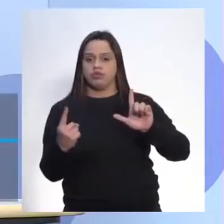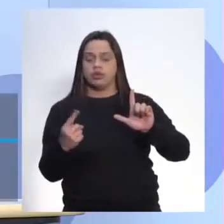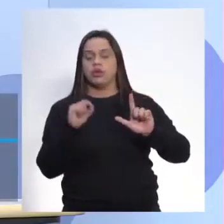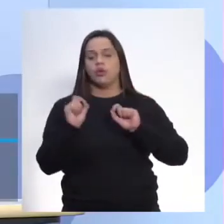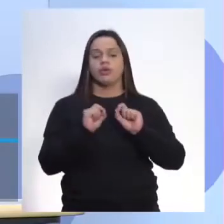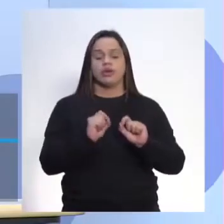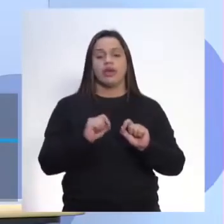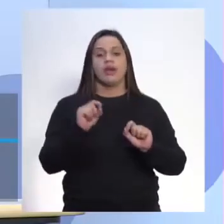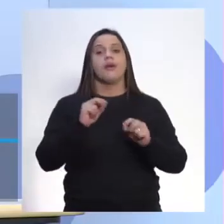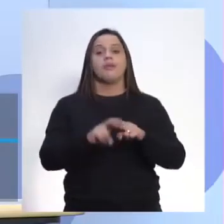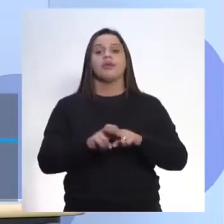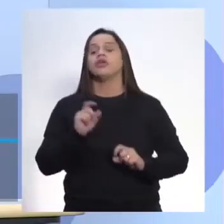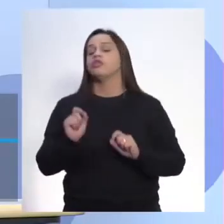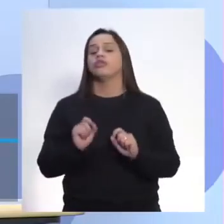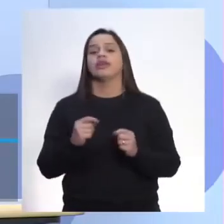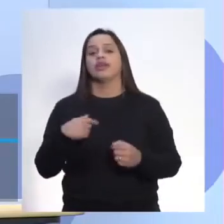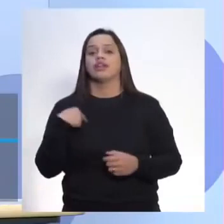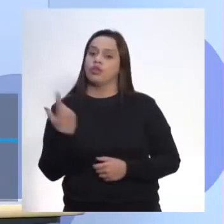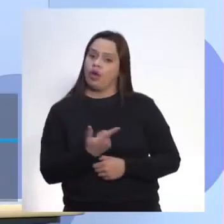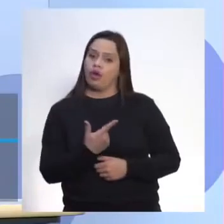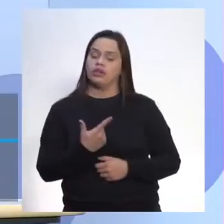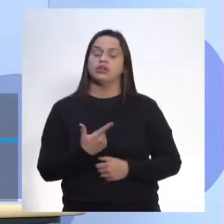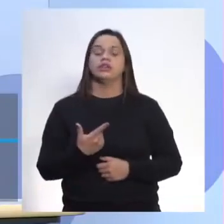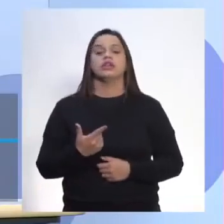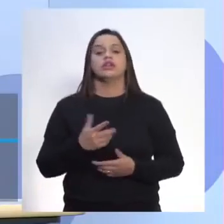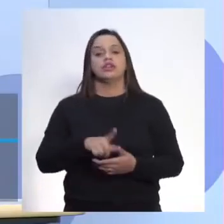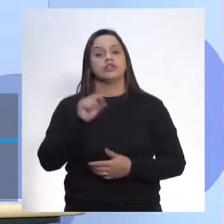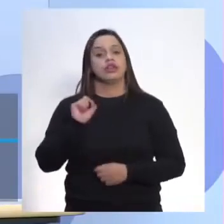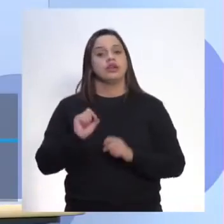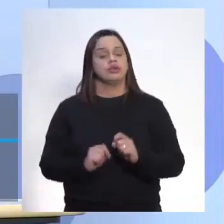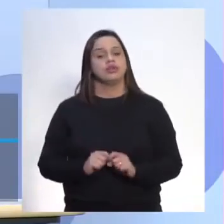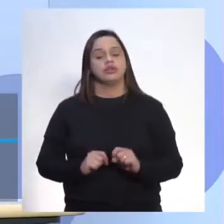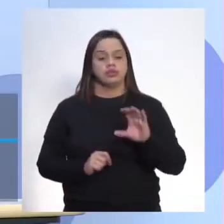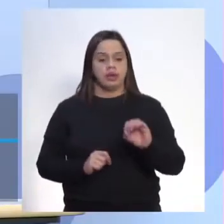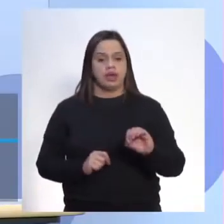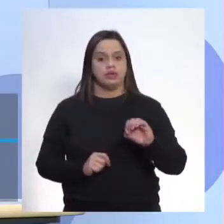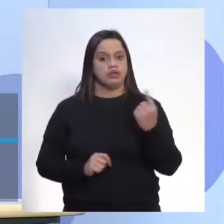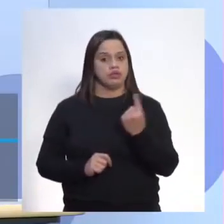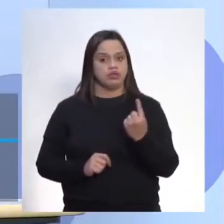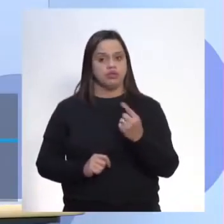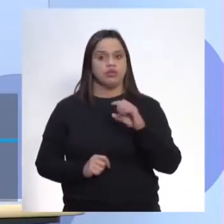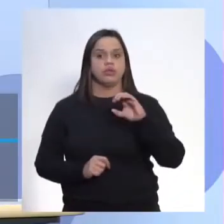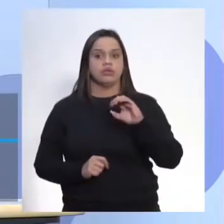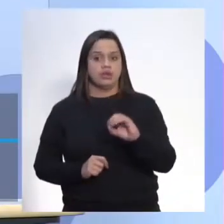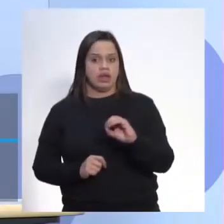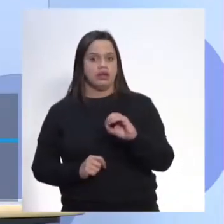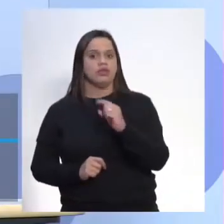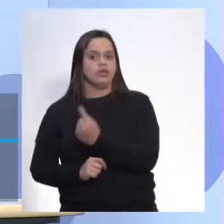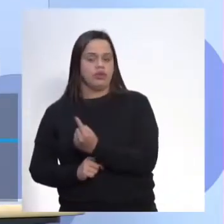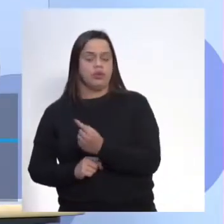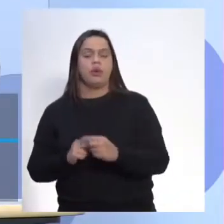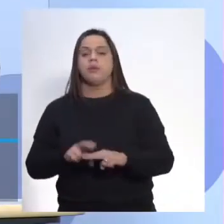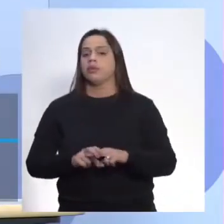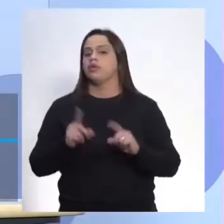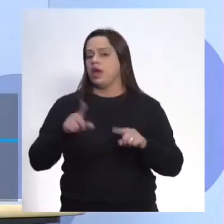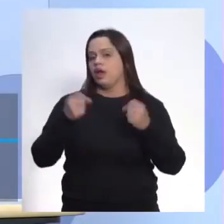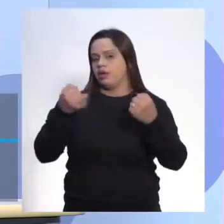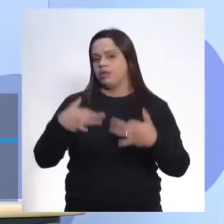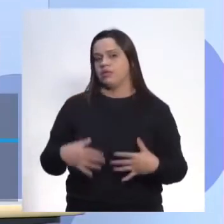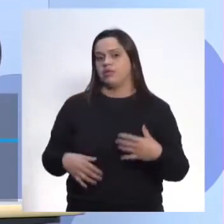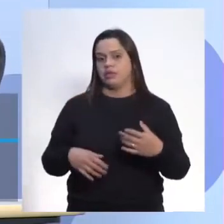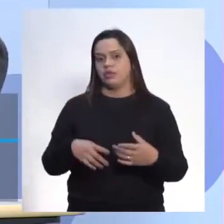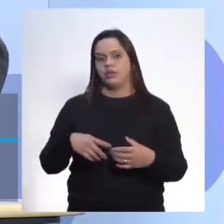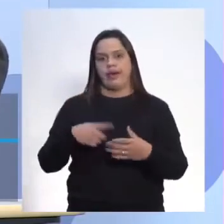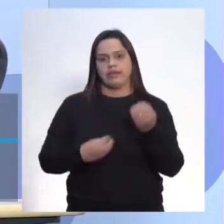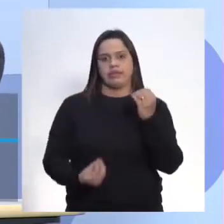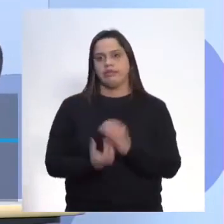caso. Por isso que nós escolhemos, né, o menos 1, o 0 e 1. Essa é uma definição muito importante, né? Não